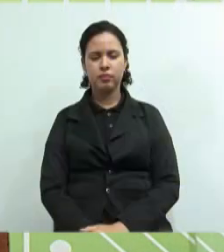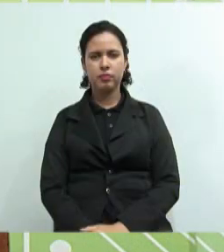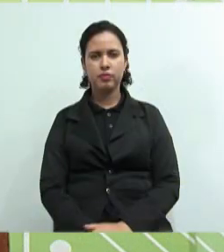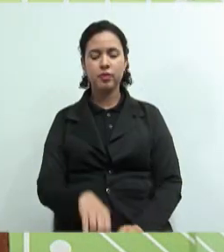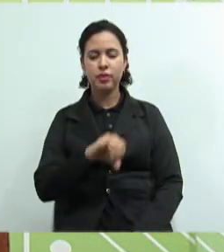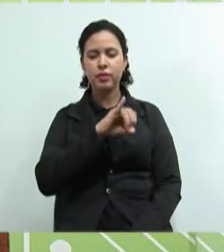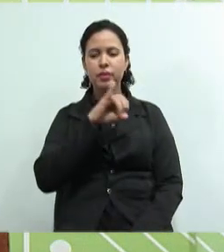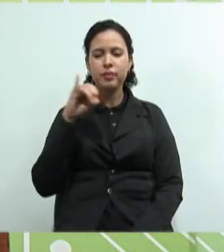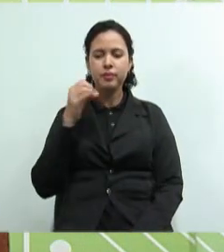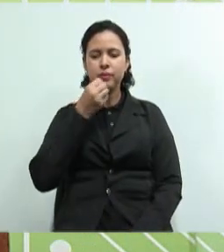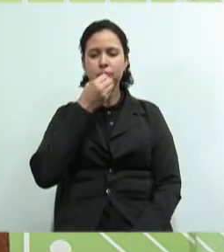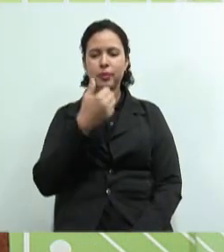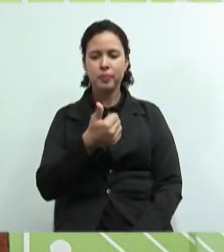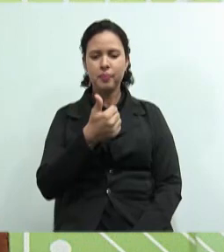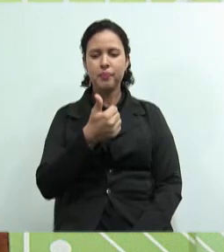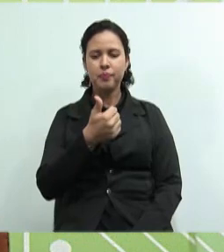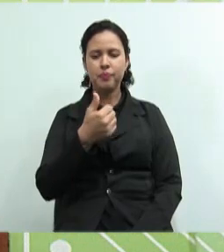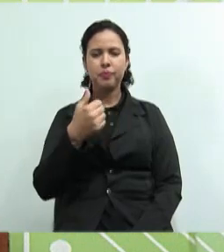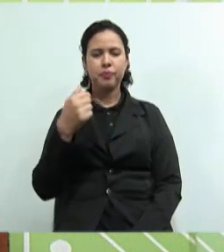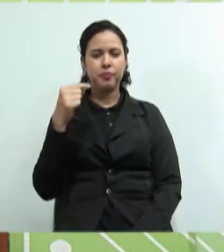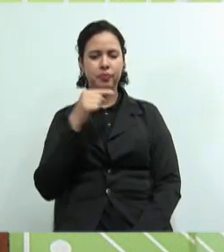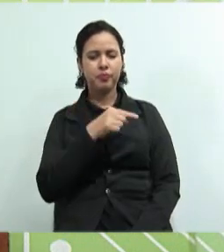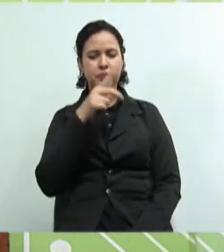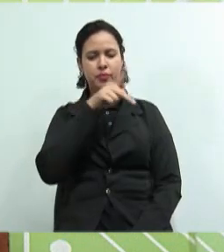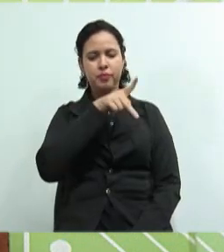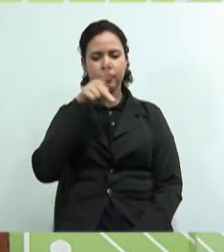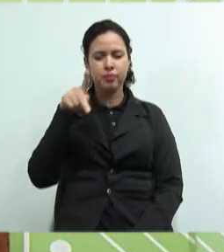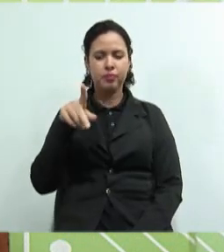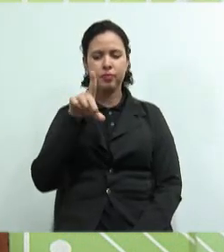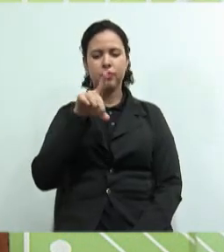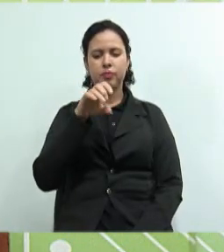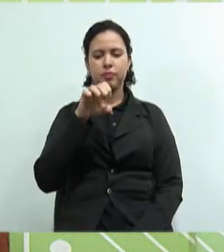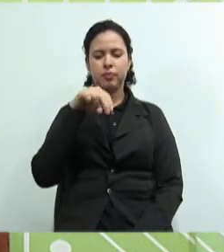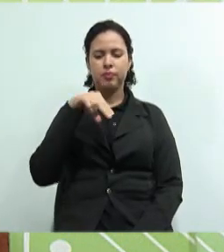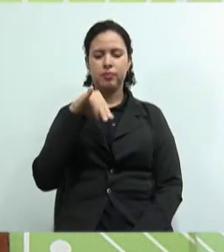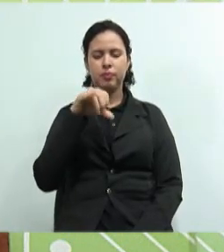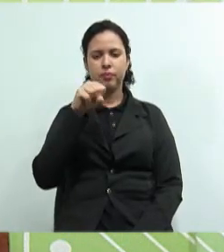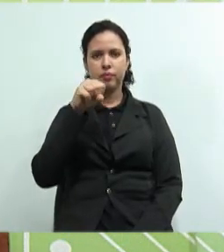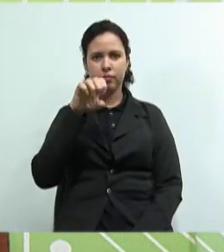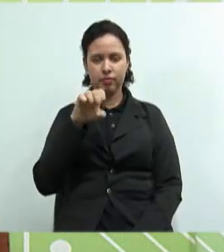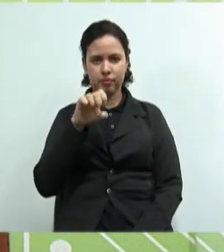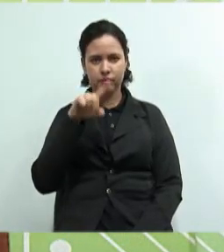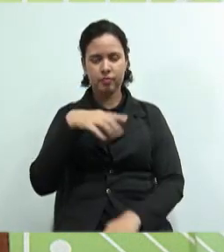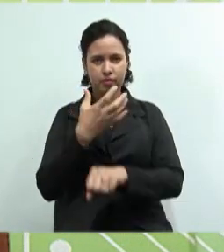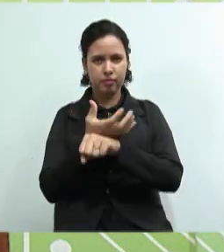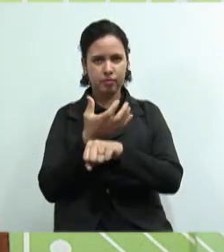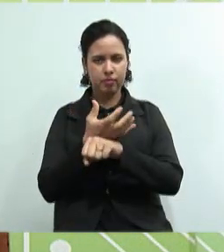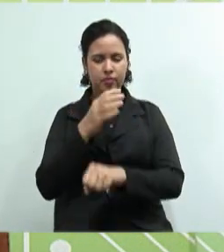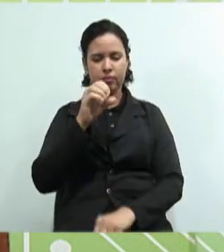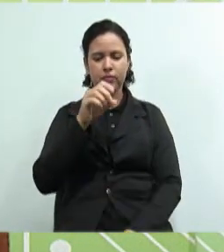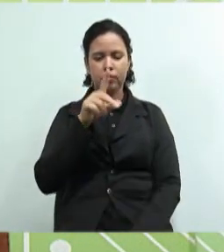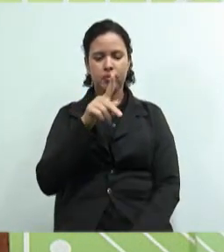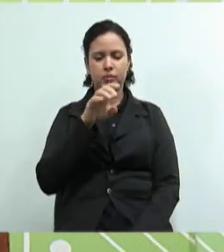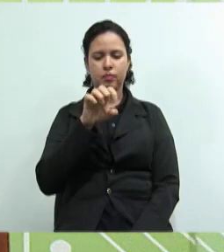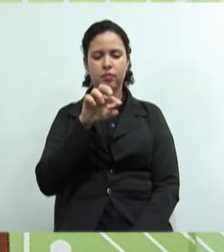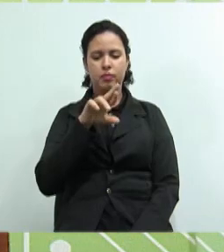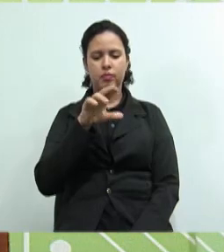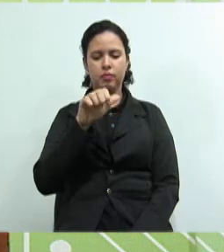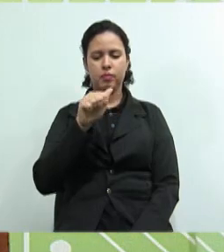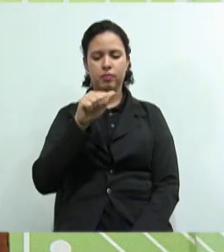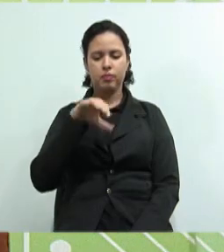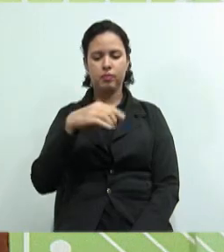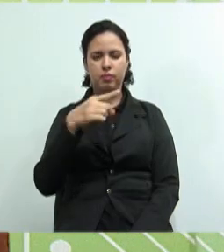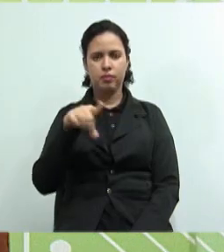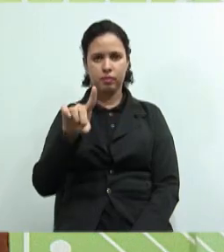Olá, tudo bom? Eu sou a professora Denise Tontiucci e essa é a disciplina de Operações de Cooperativas. Essa é a nossa